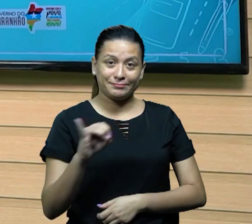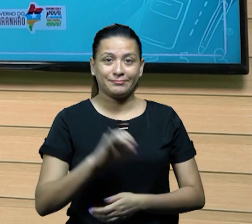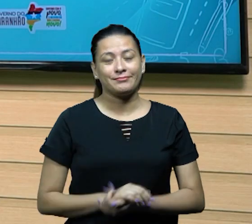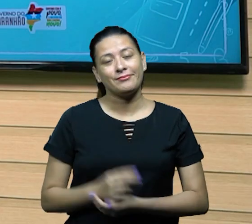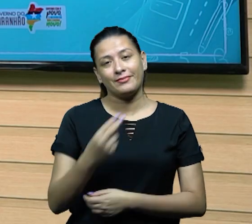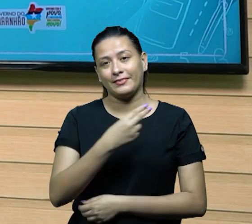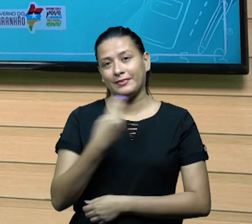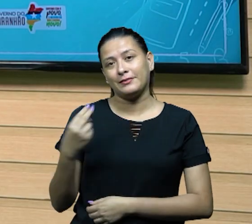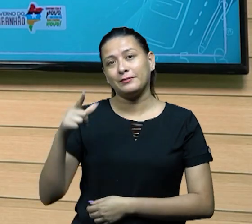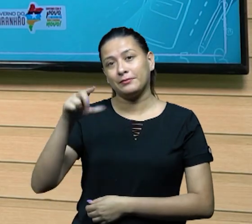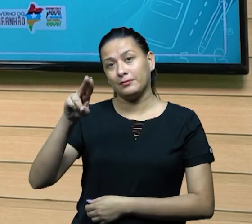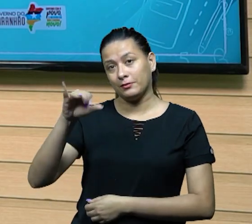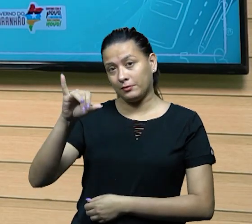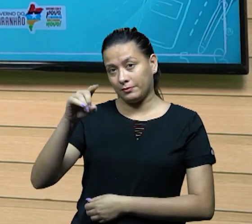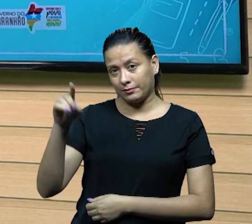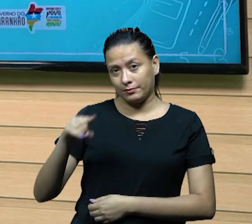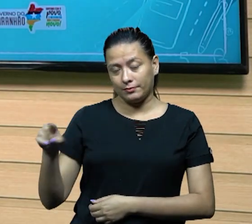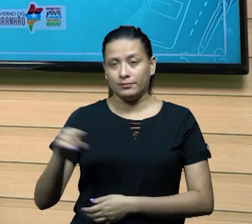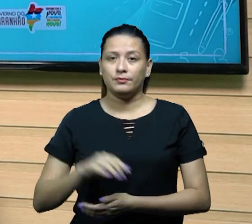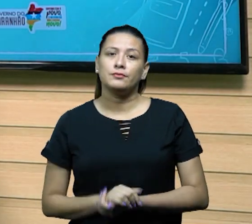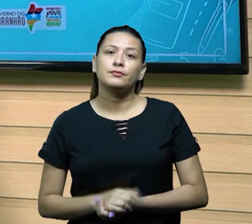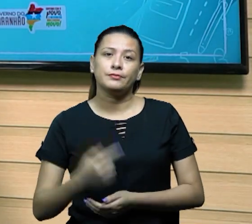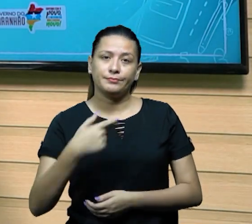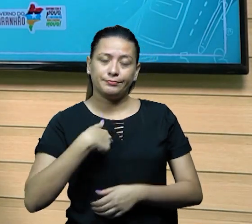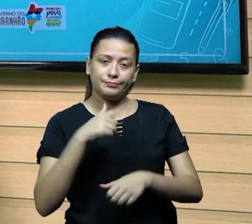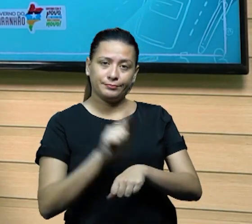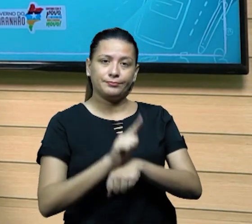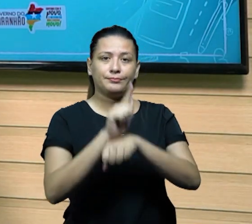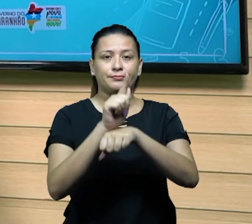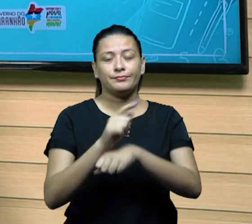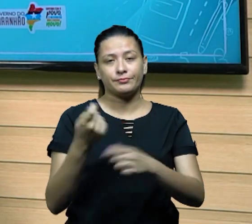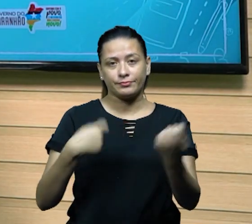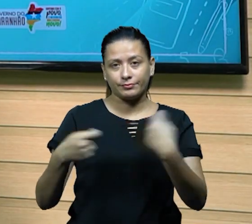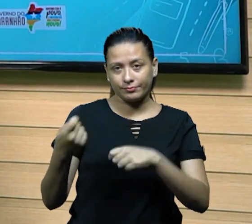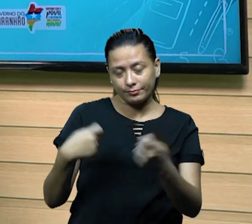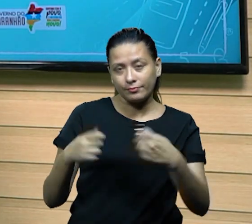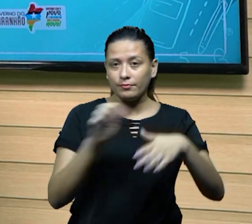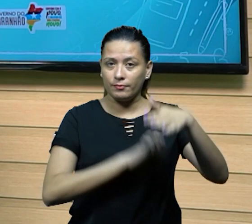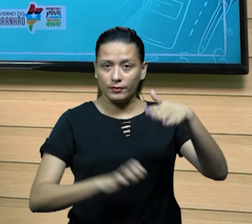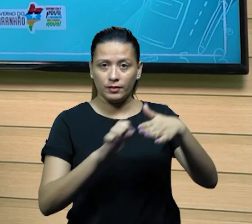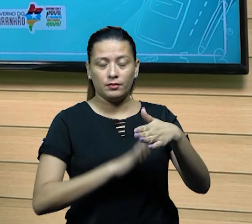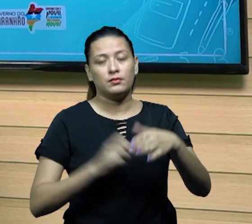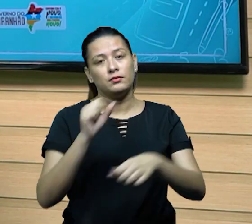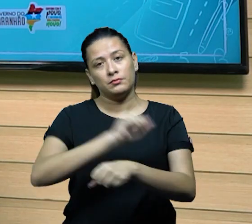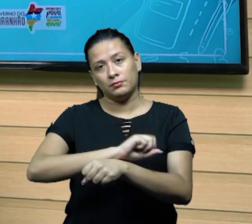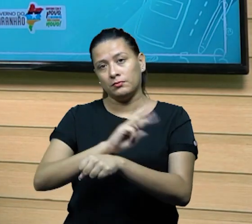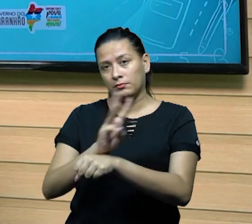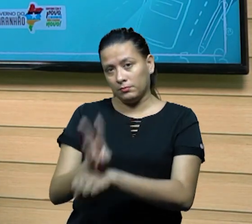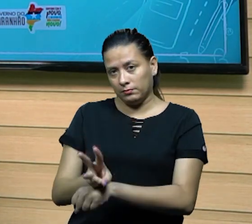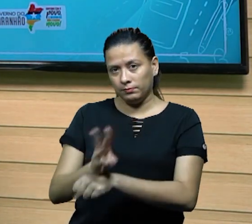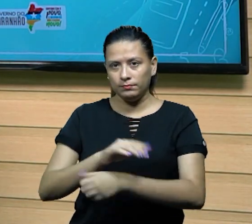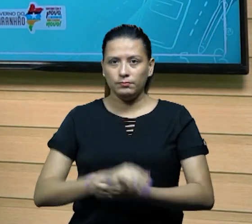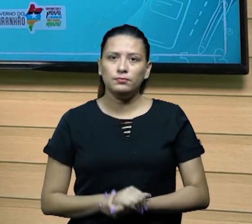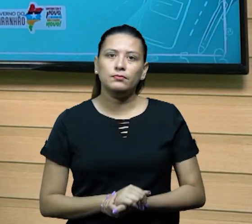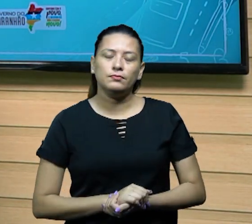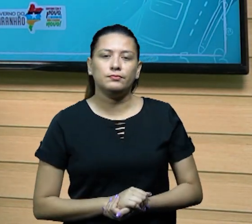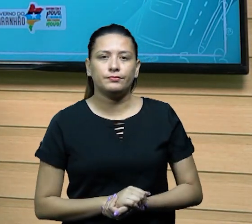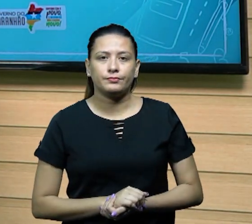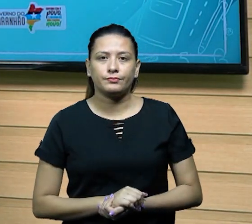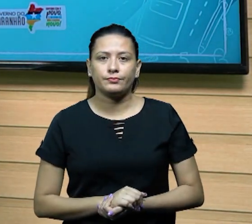Eu sou o professor Luiz Guterres, eu sou graduado em Administração de Empresas pela Universidade Estadual do Maranhão, a